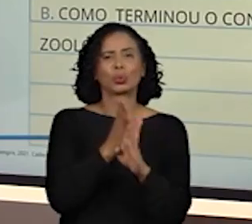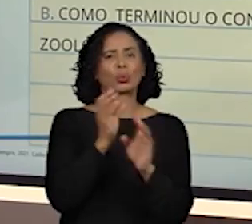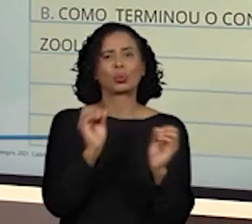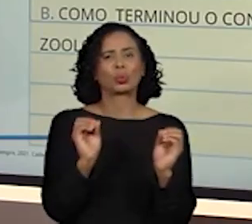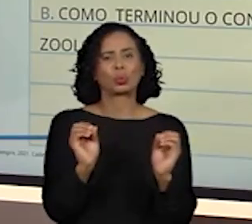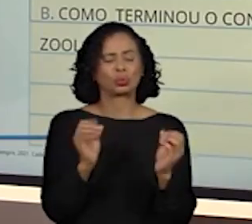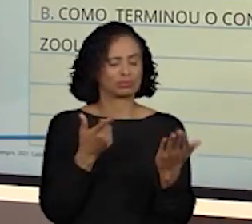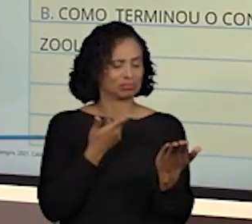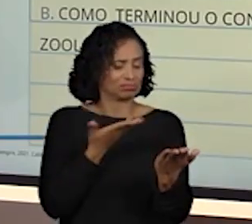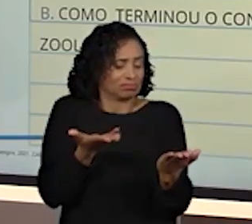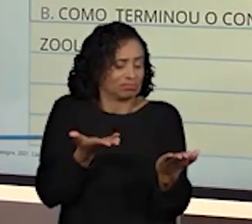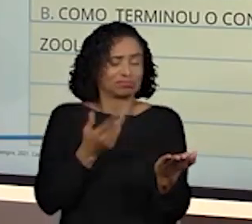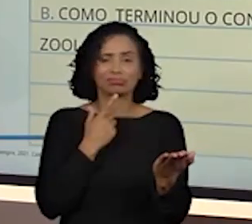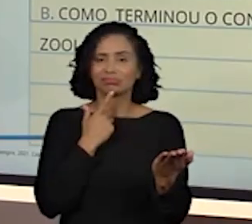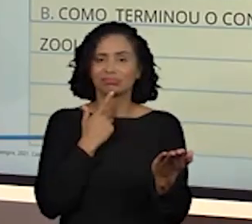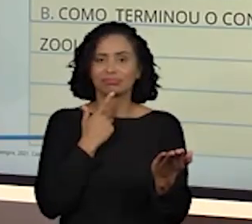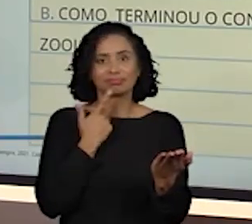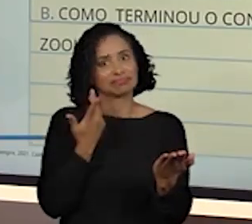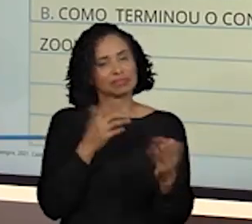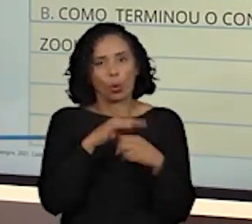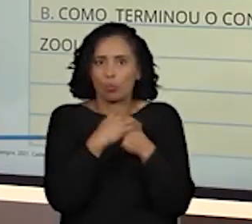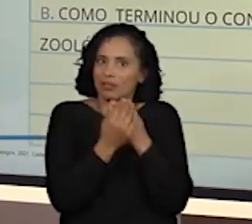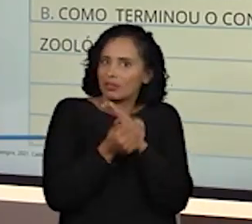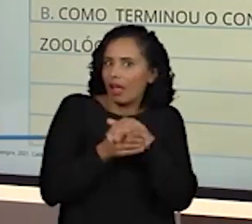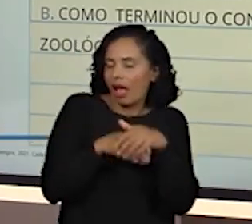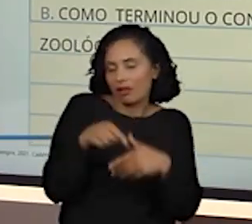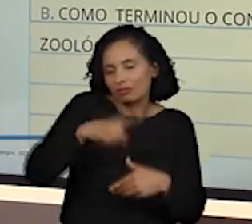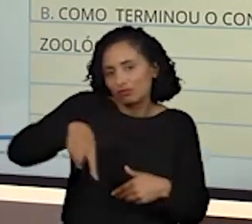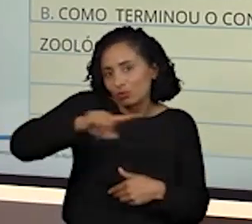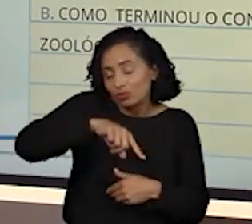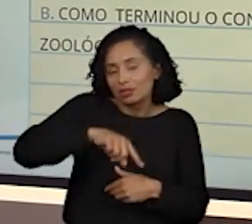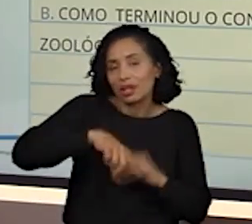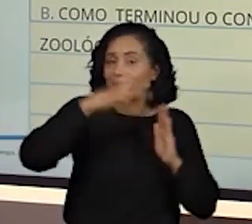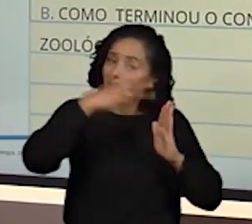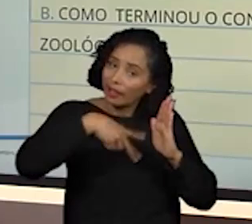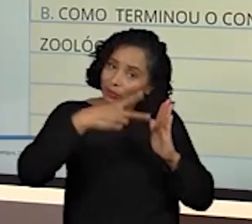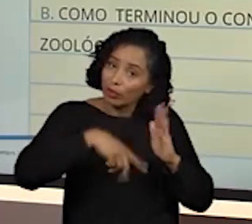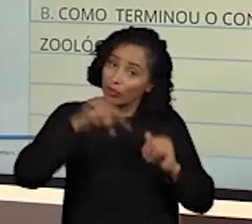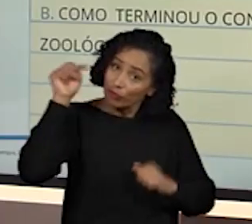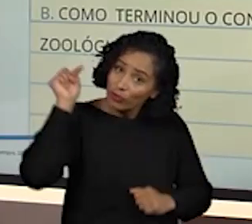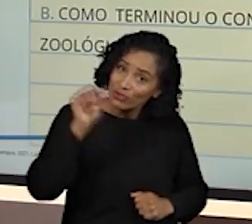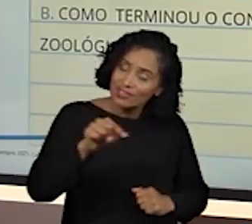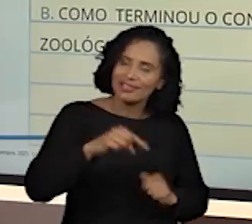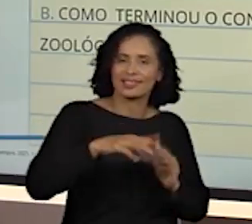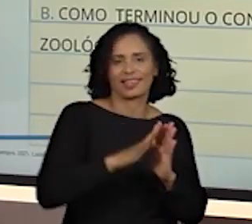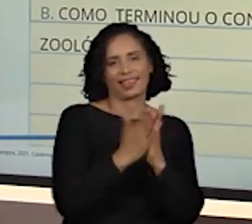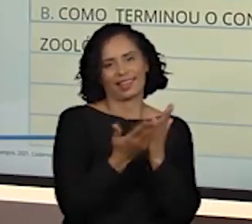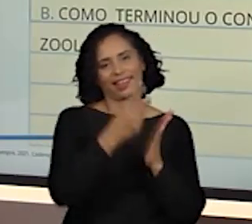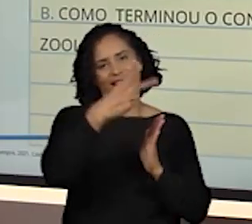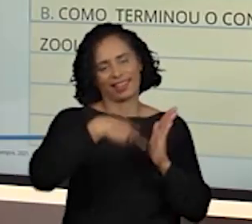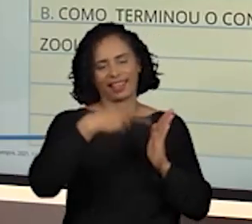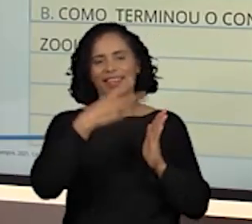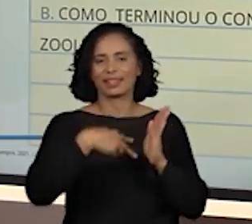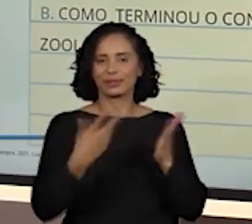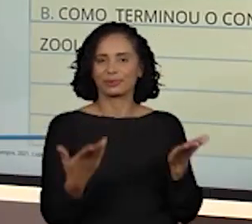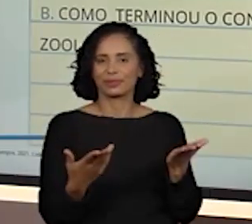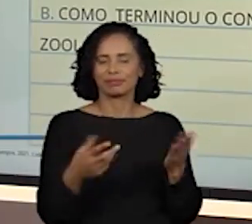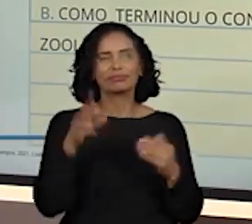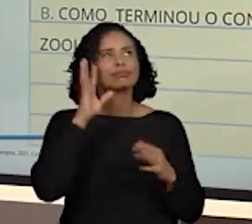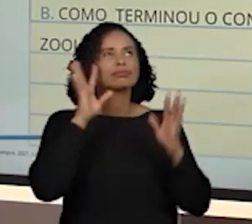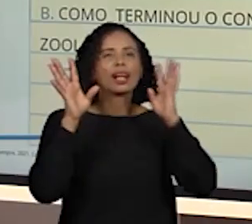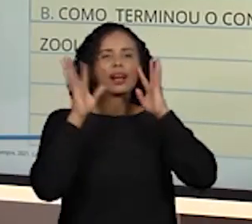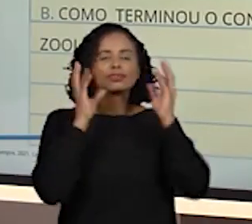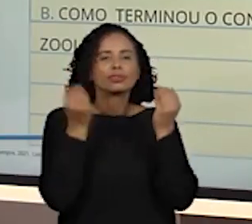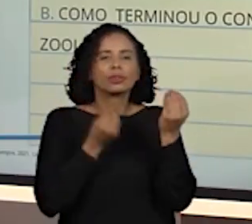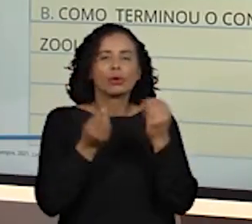mistério. Imagine aí, senhor leitor. Senhor leitor, você estudante, você é o senhor leitor dessa aula. Você imagine, porque